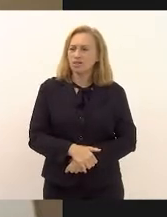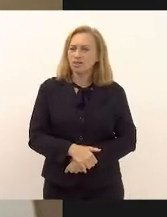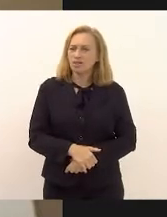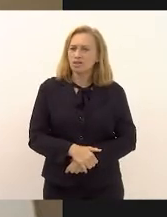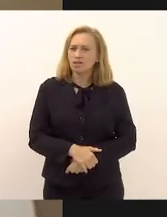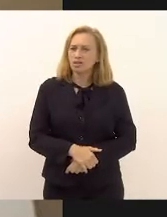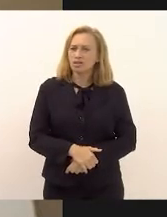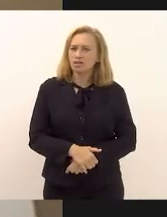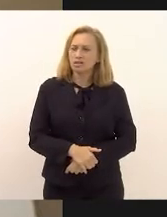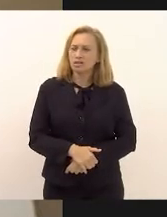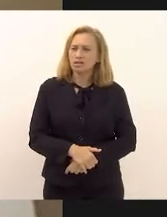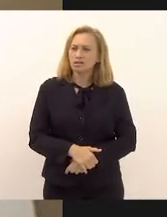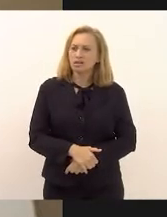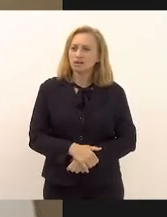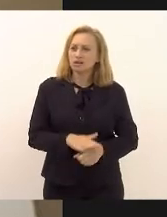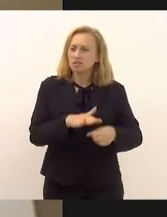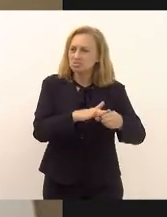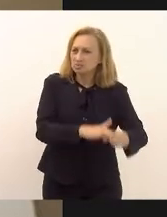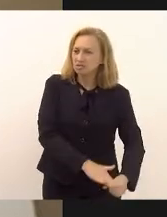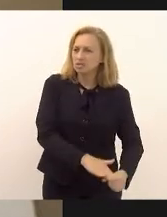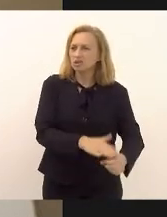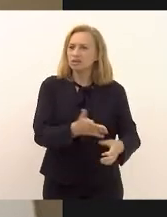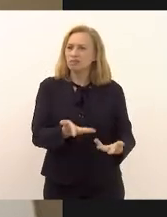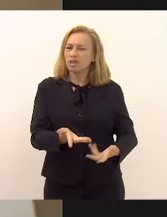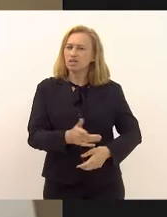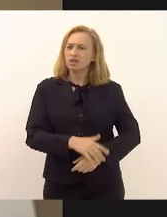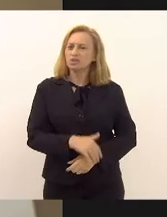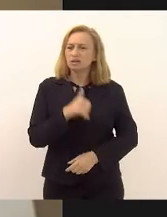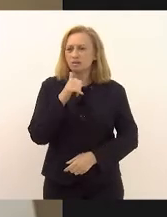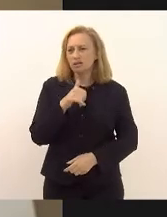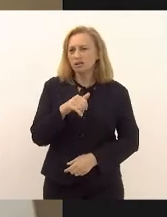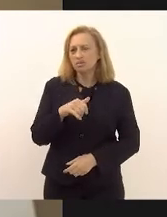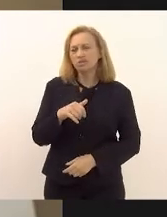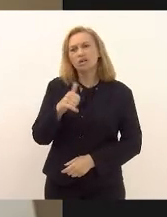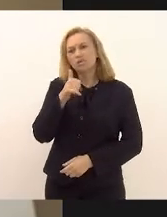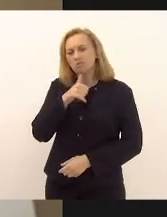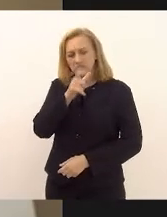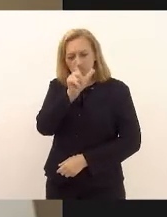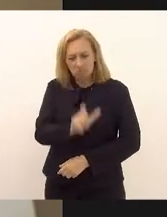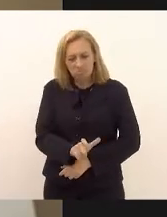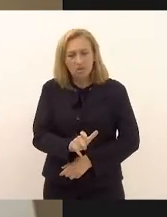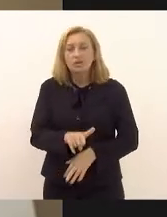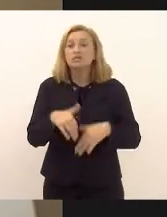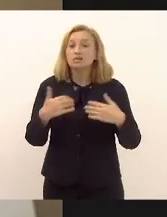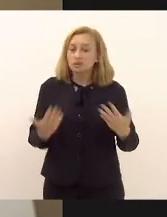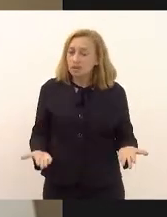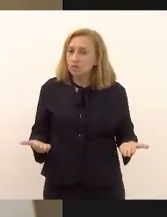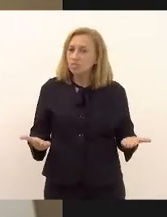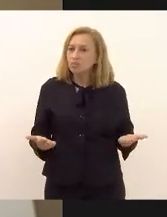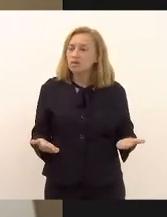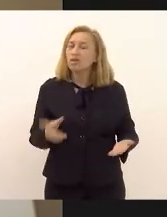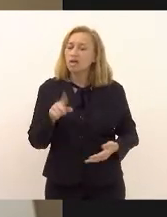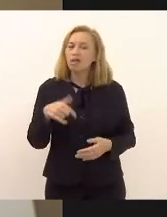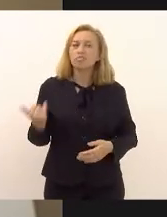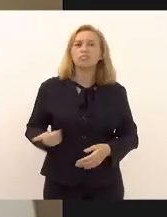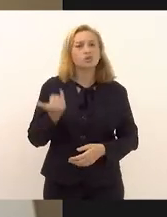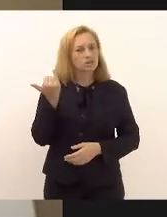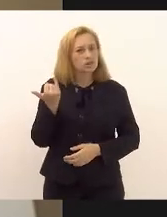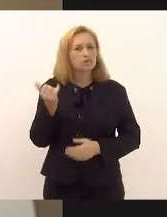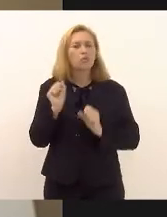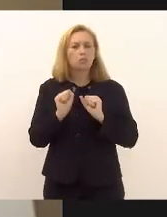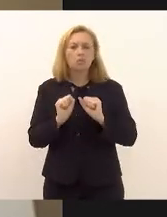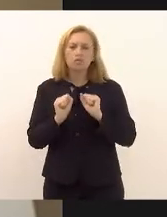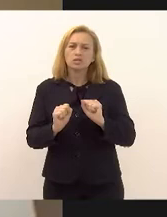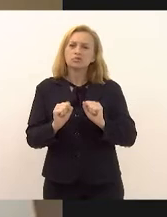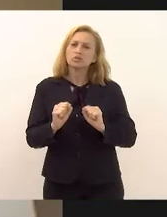com tentativa de diminuir e colocar lá embaixo a sua autoestima. Então, é importantíssimo que